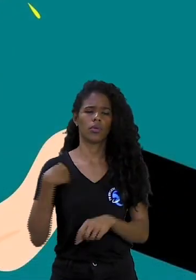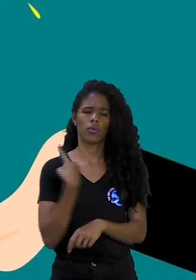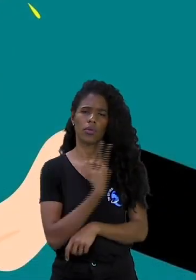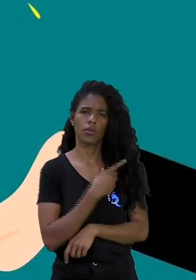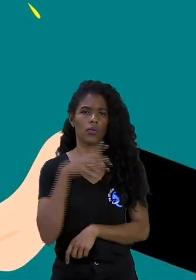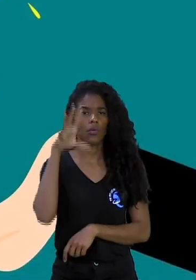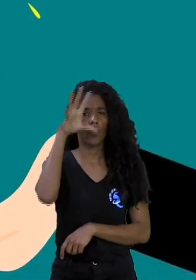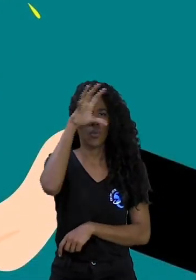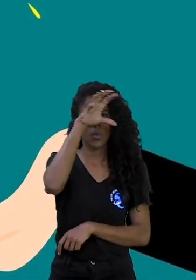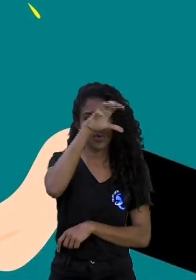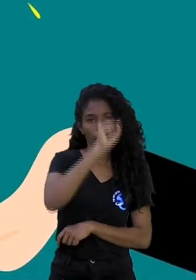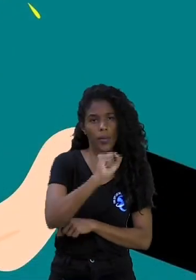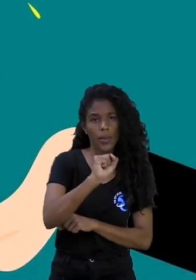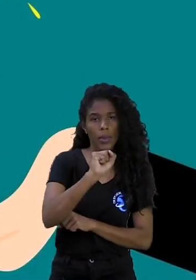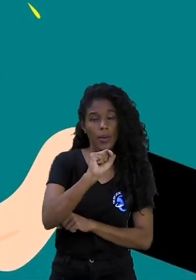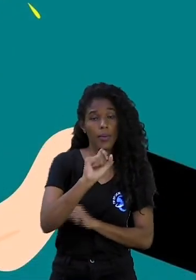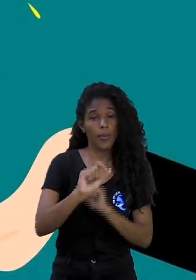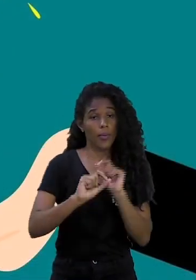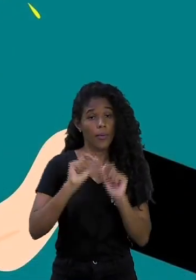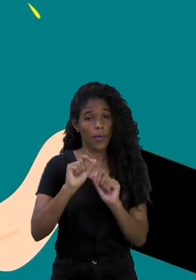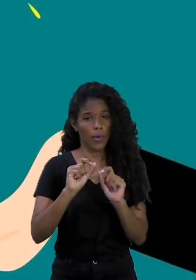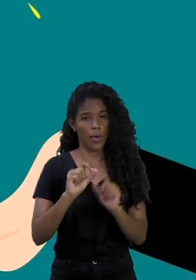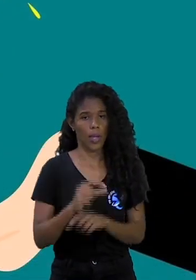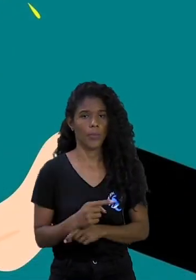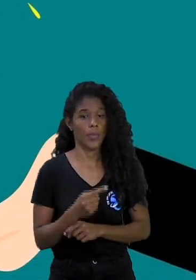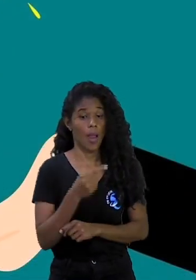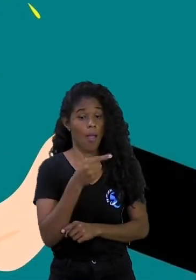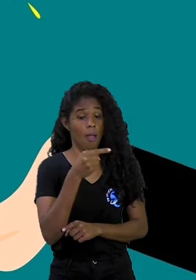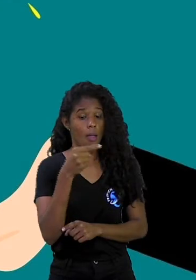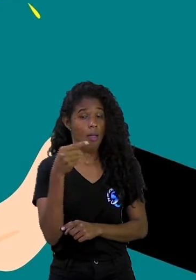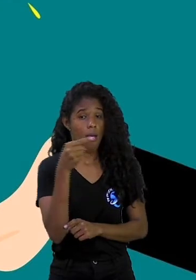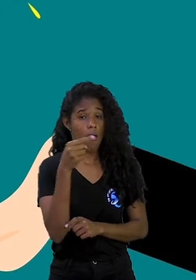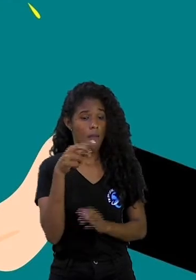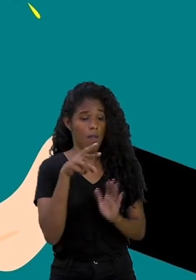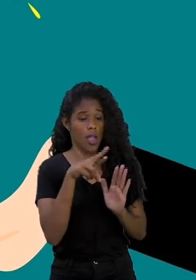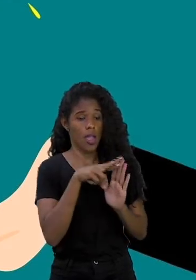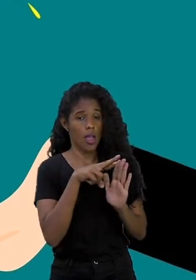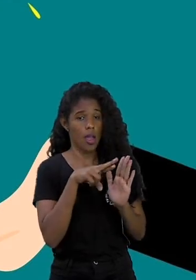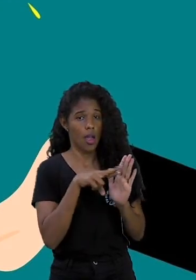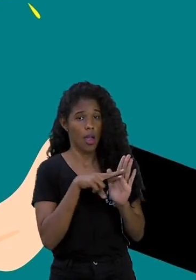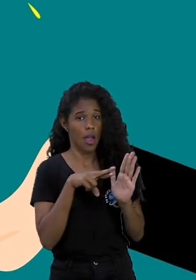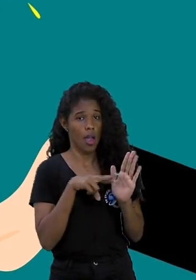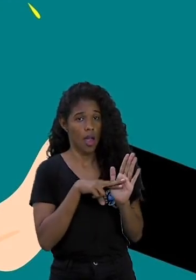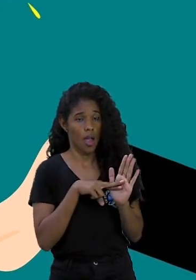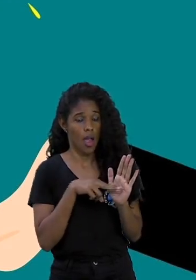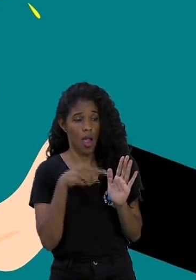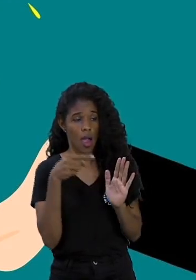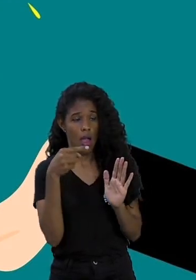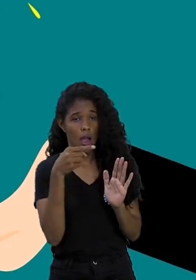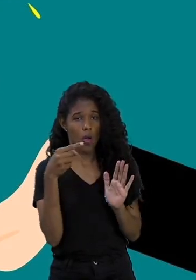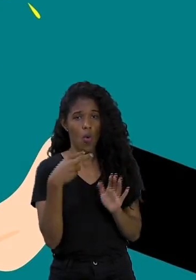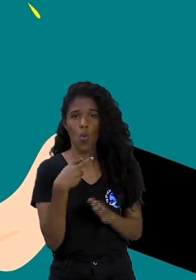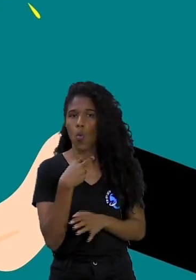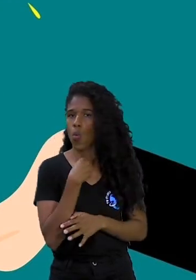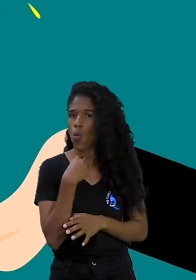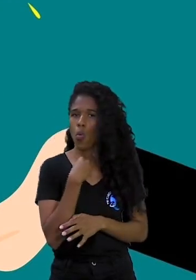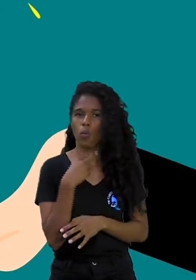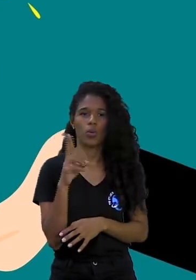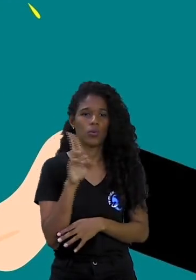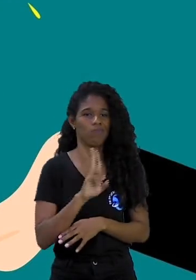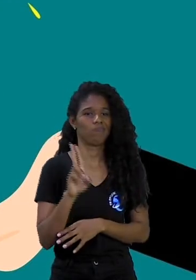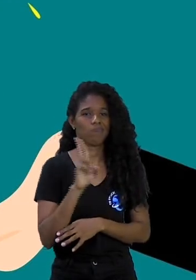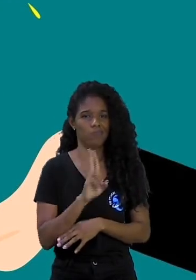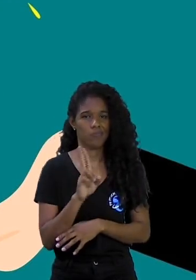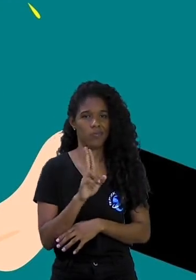que nós não usamos o hífen, né, que pela regra a gente não utiliza o hífen, pela gramática, mas a gente acaba colocando o